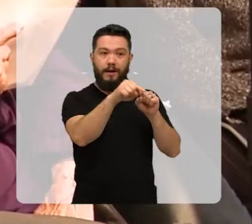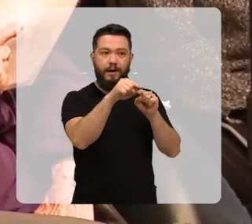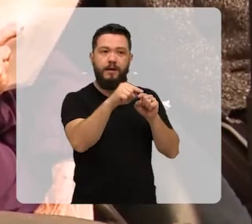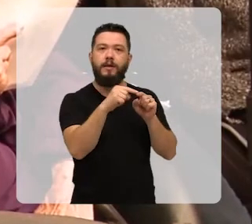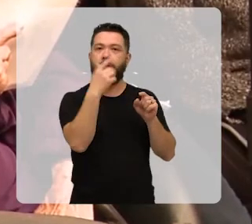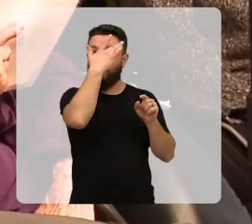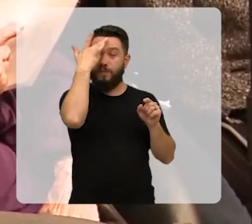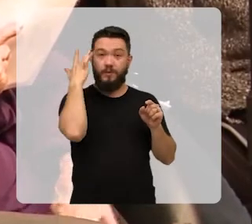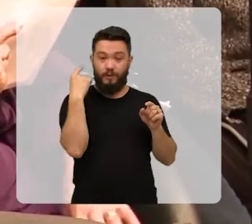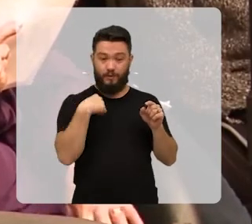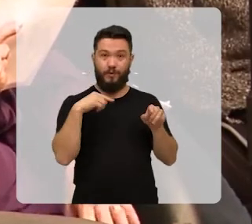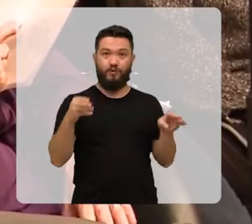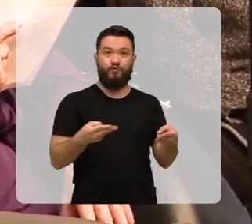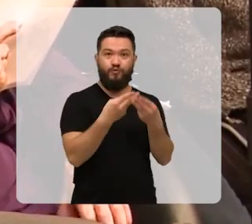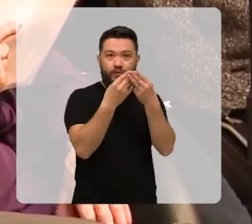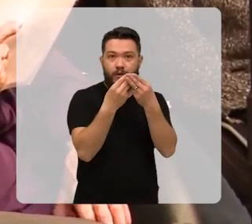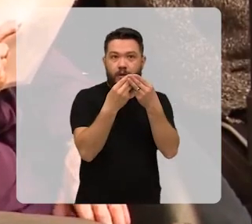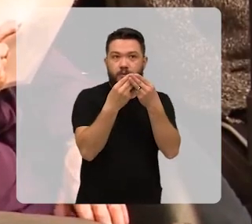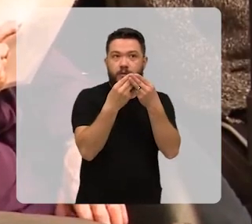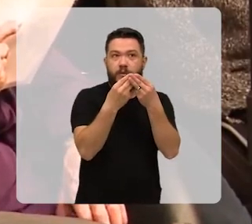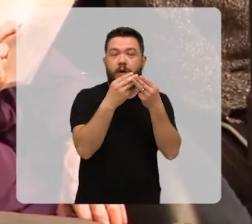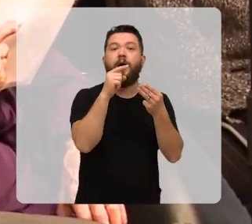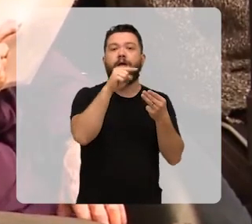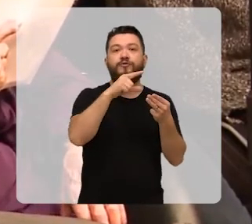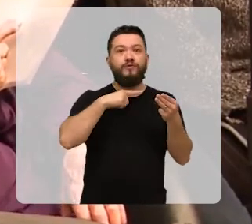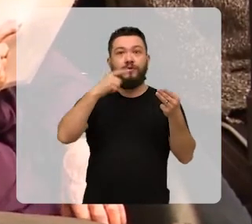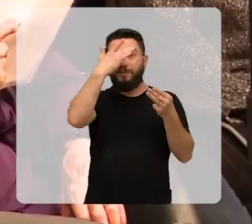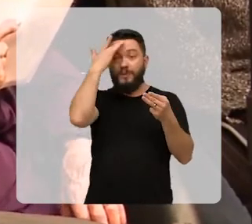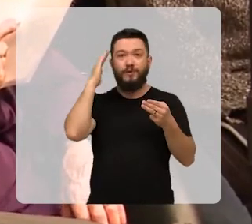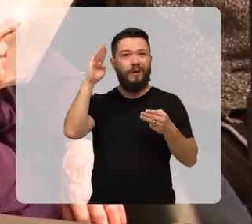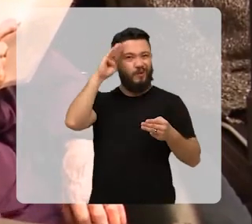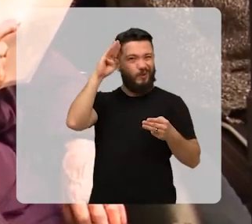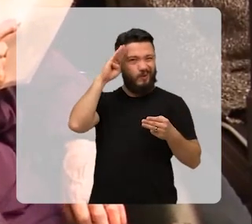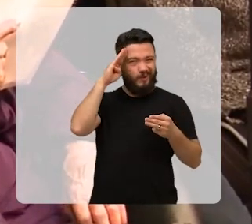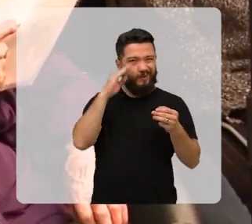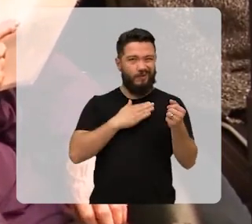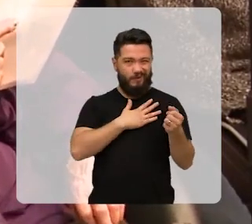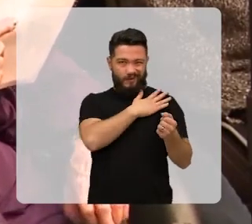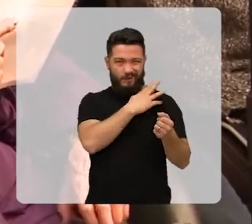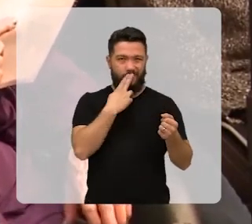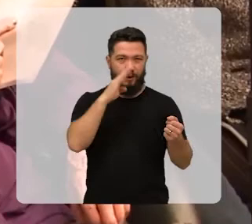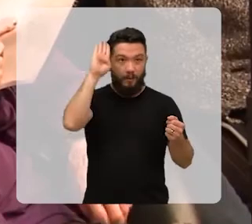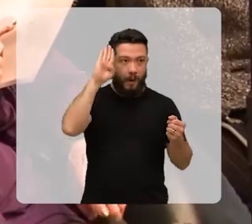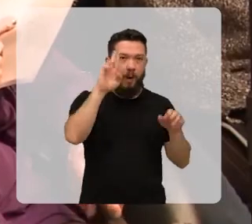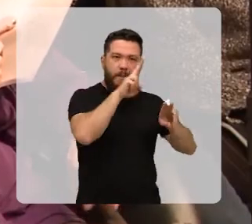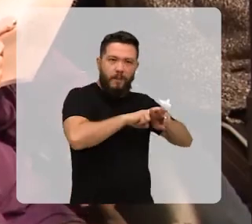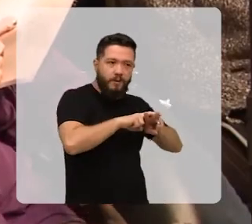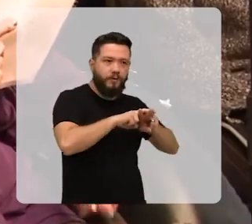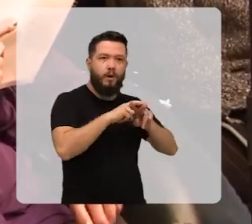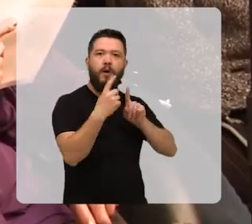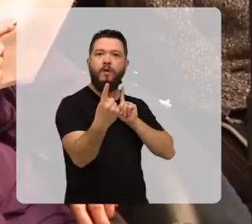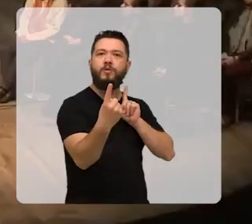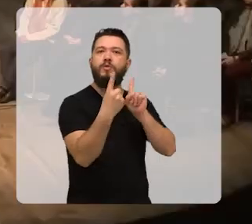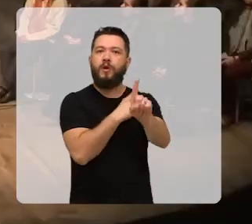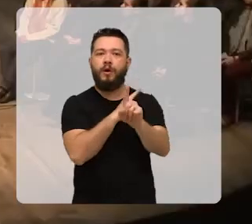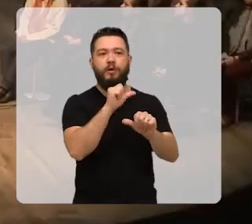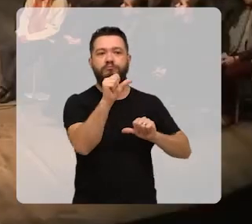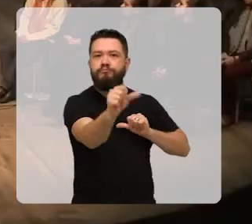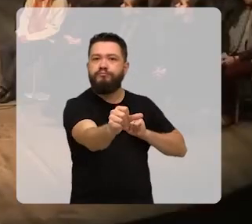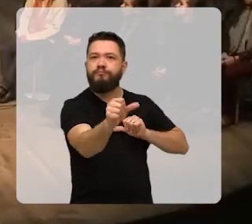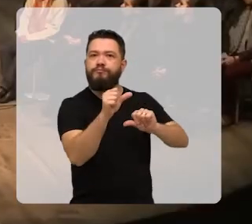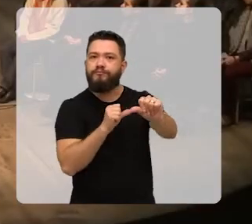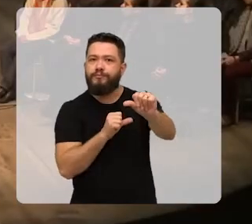guerra alemães. Himmler manteve um número de judeus para essa finalidade. Por isso, não fomos tatuados